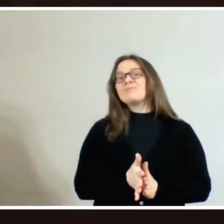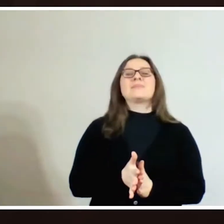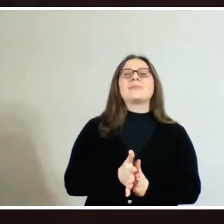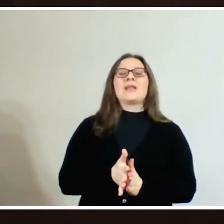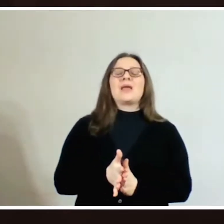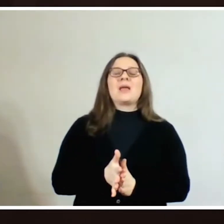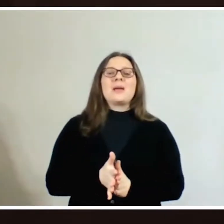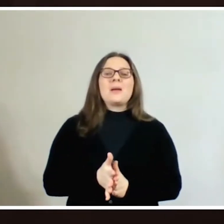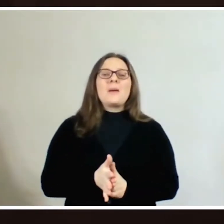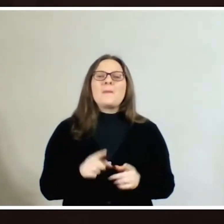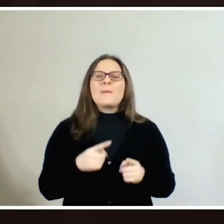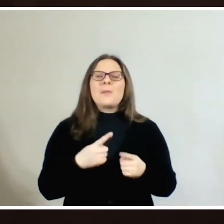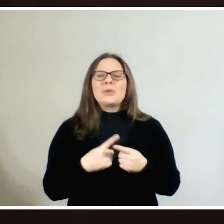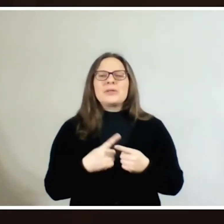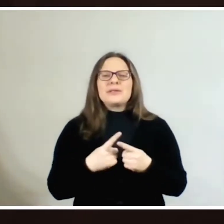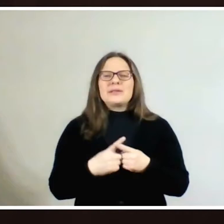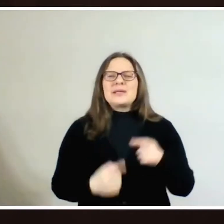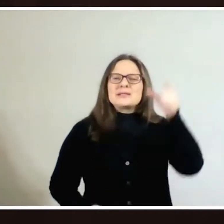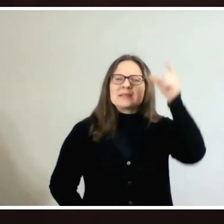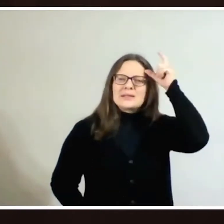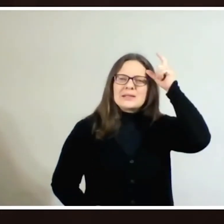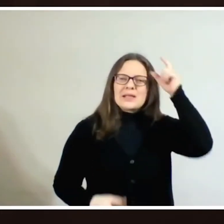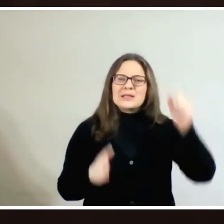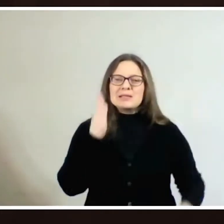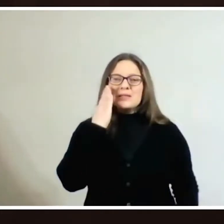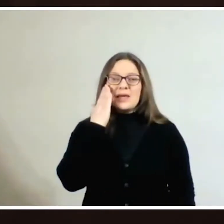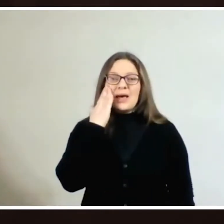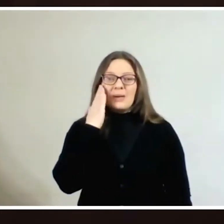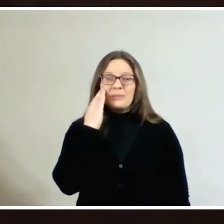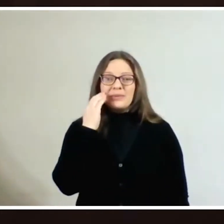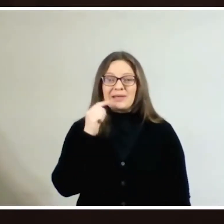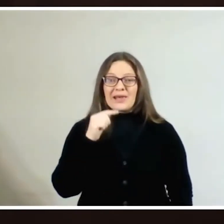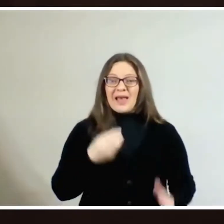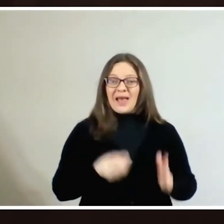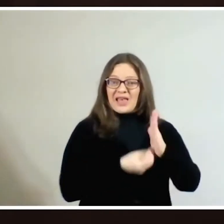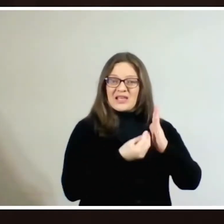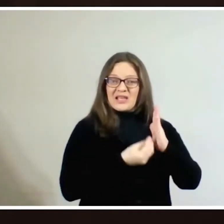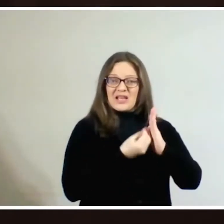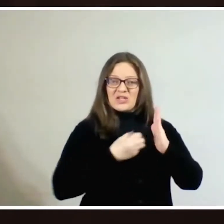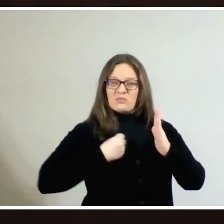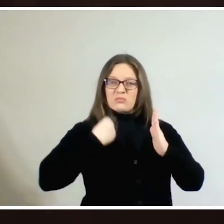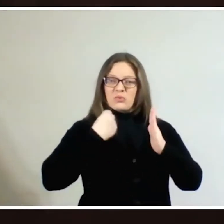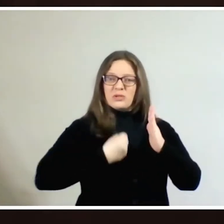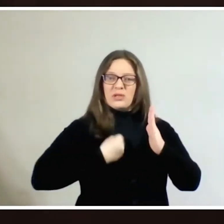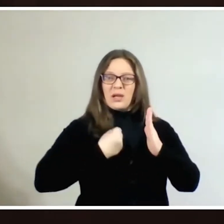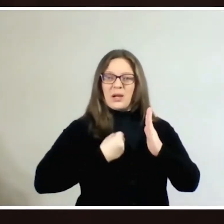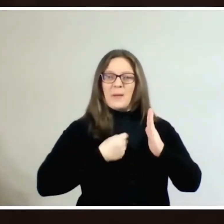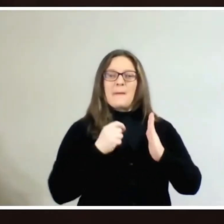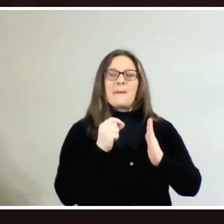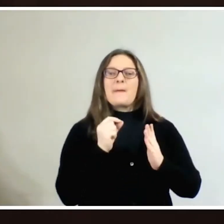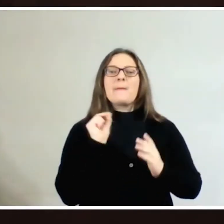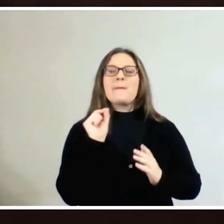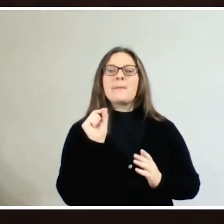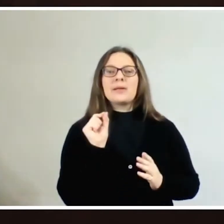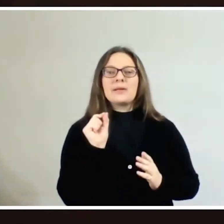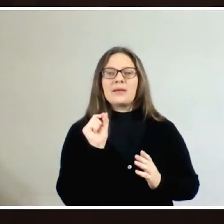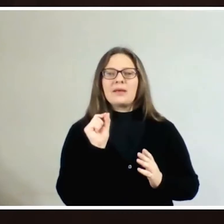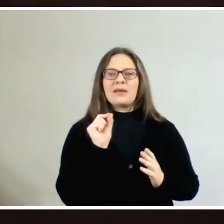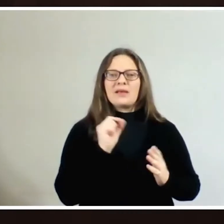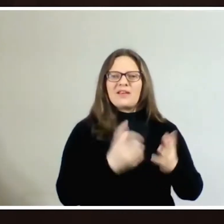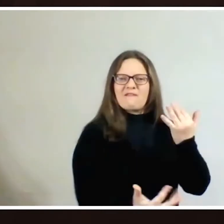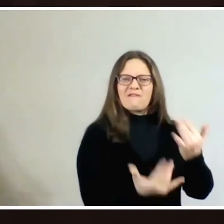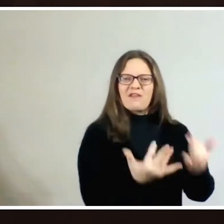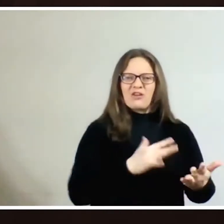inferno, a porta do Hades. Então ele não quer que a igreja, né, seja edificada,